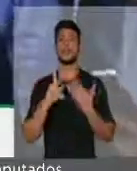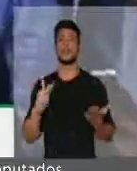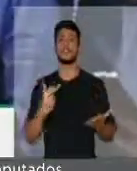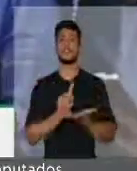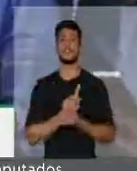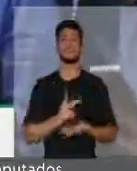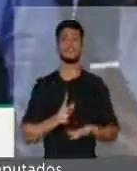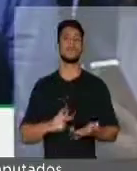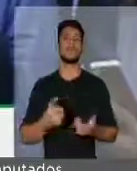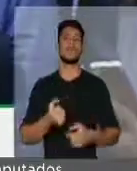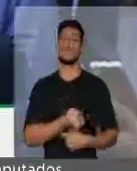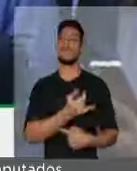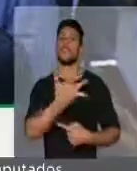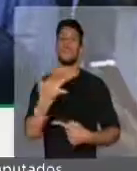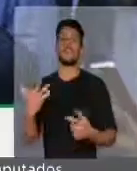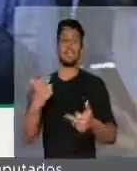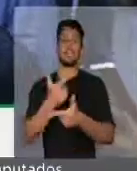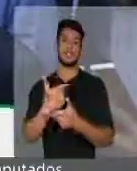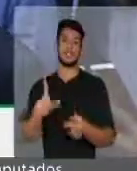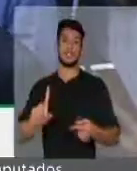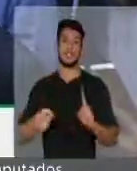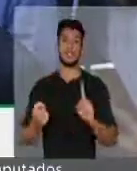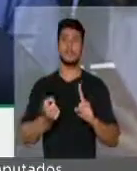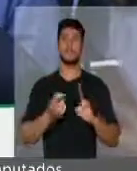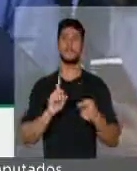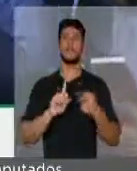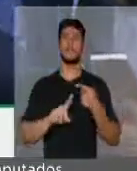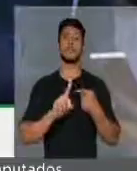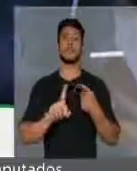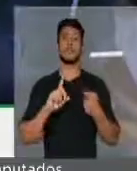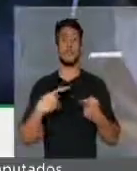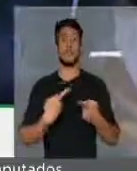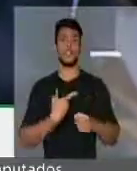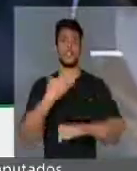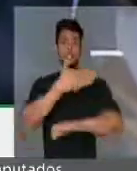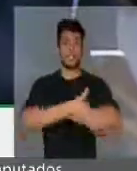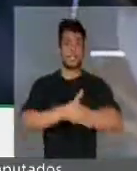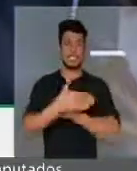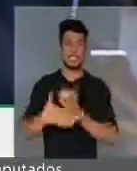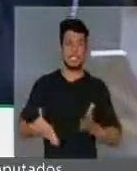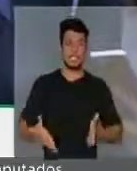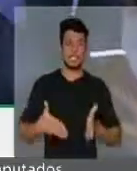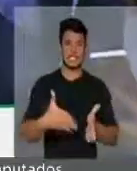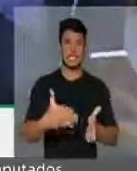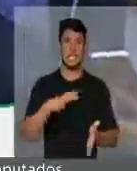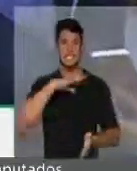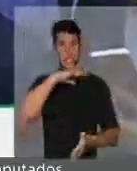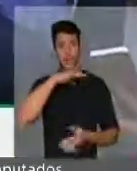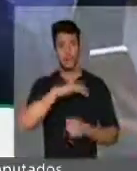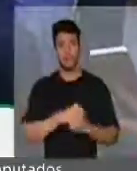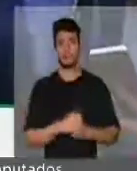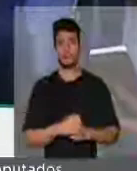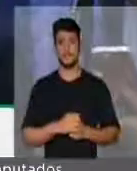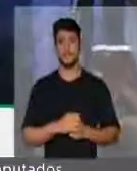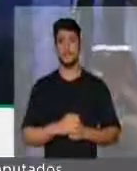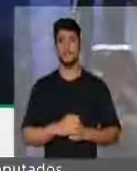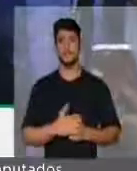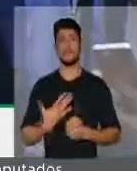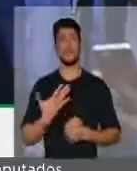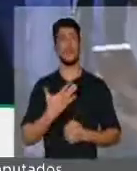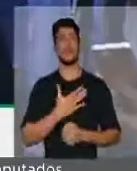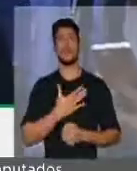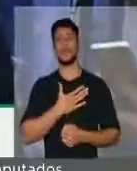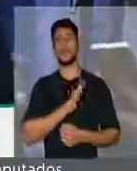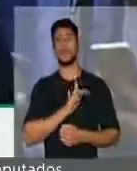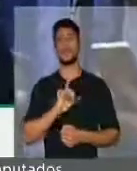de fatores. Primeiro, a vergonha das nossas estradas. É inadmissível um país como o nosso, que não tem outra